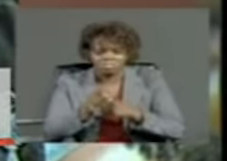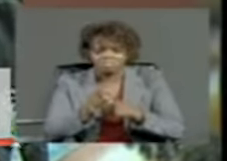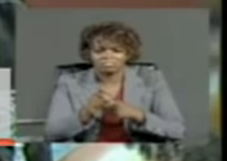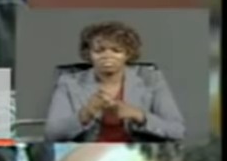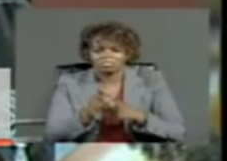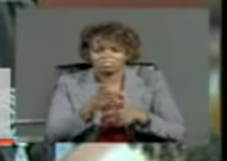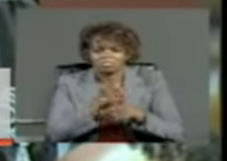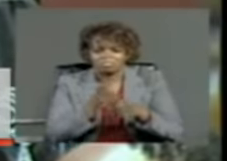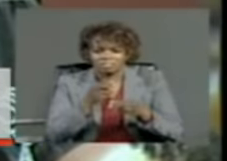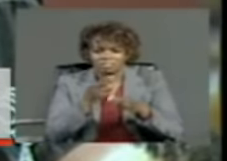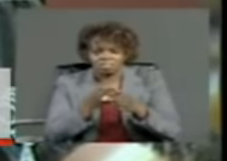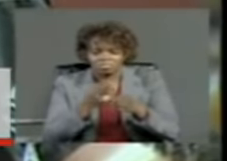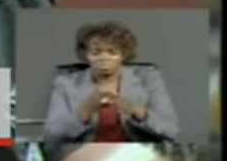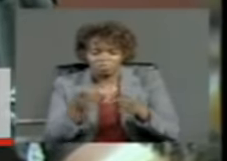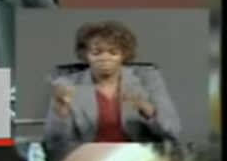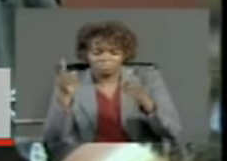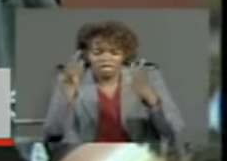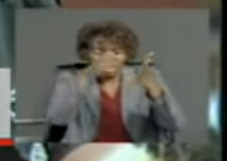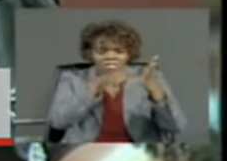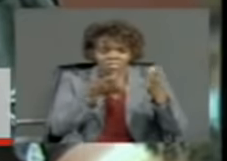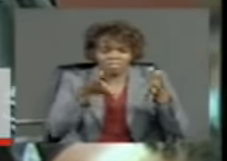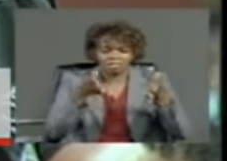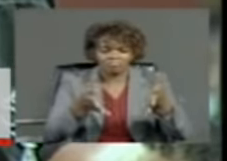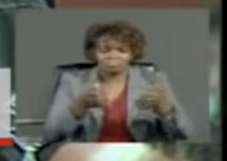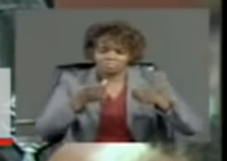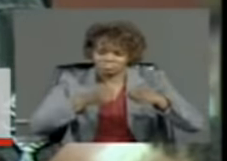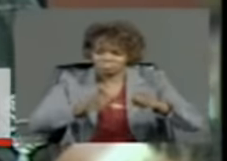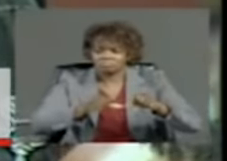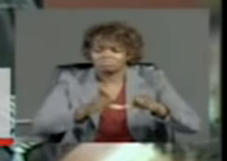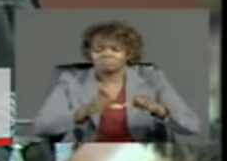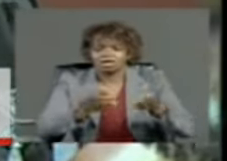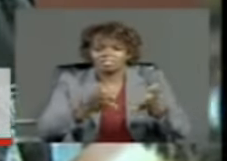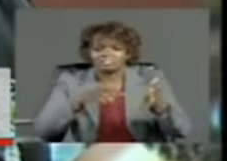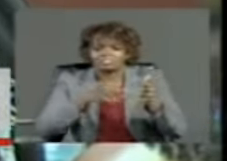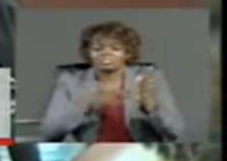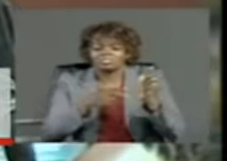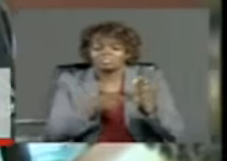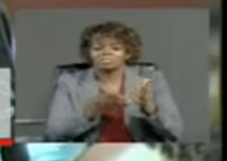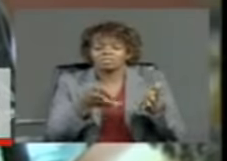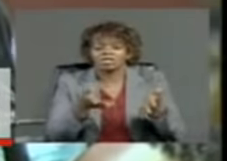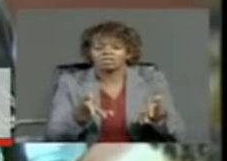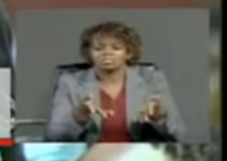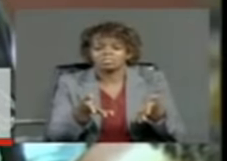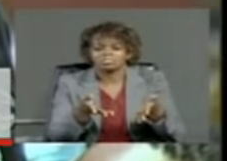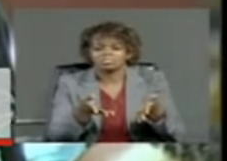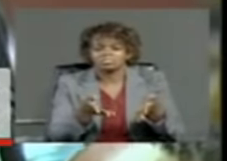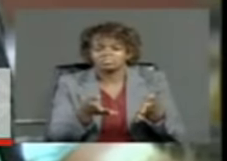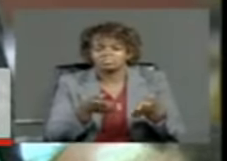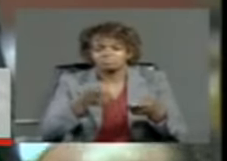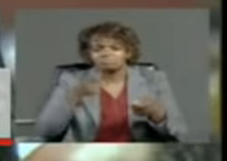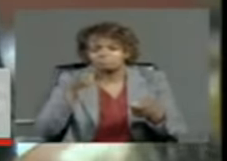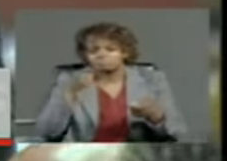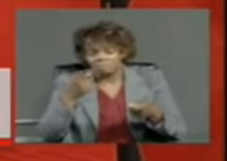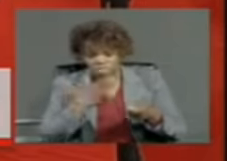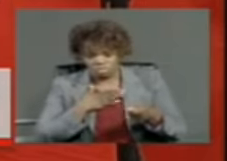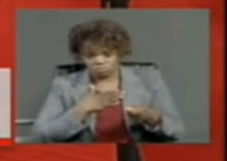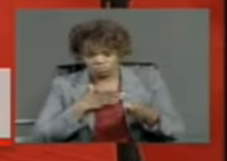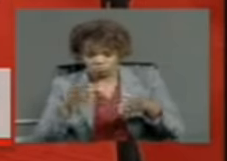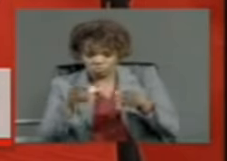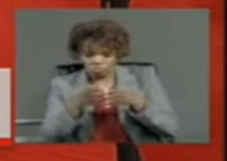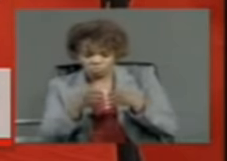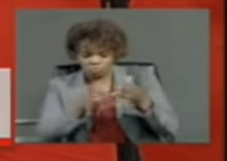sempre complicado e difícil. Por isso, a nosso entender, Sr. Presidente, não irá conseguir corrigir o que está mal